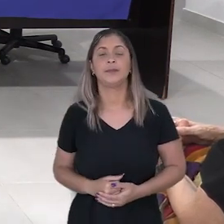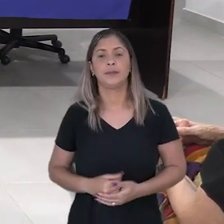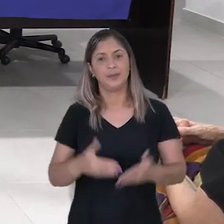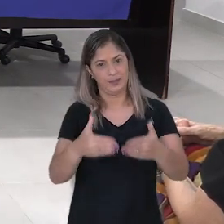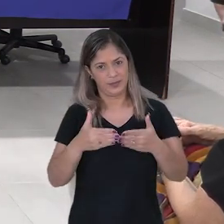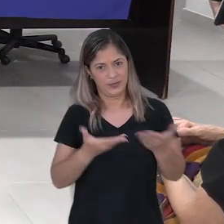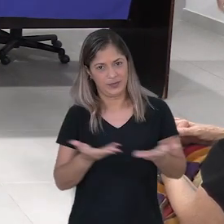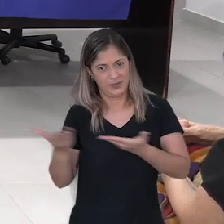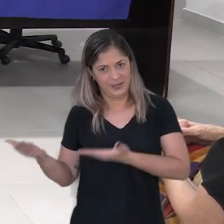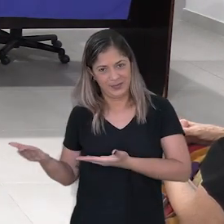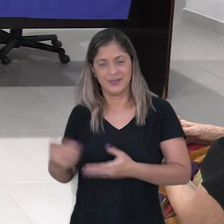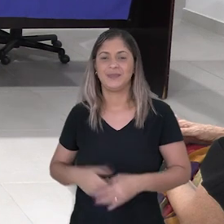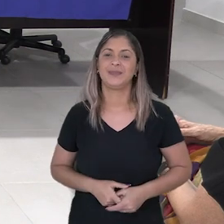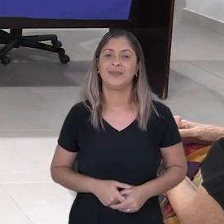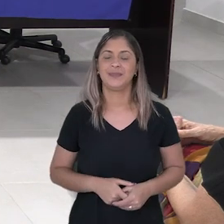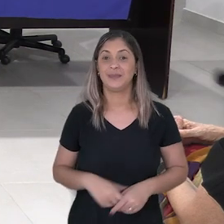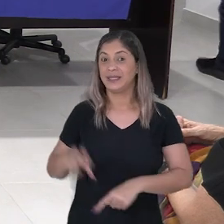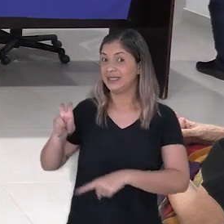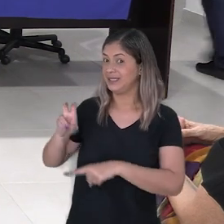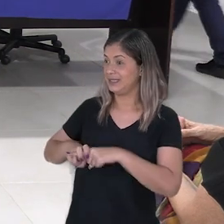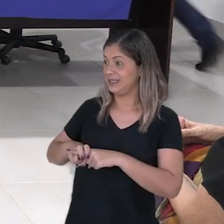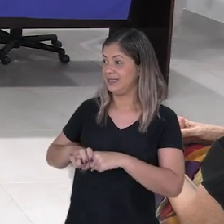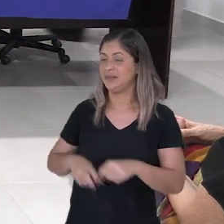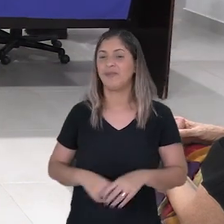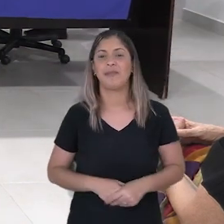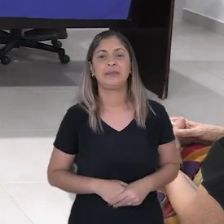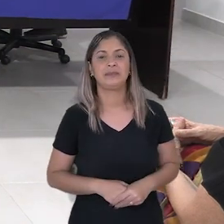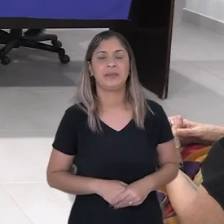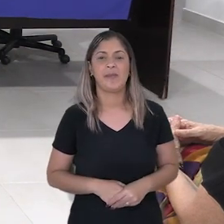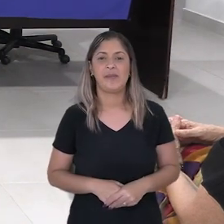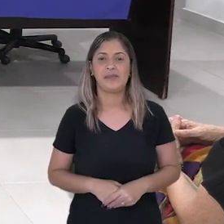favor. Não tem lugar, acho que...